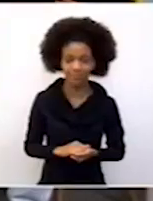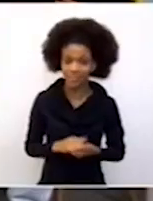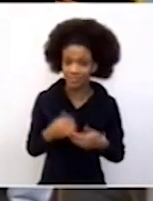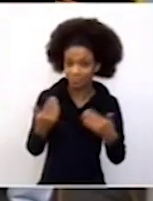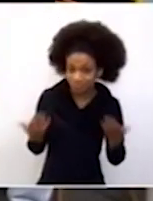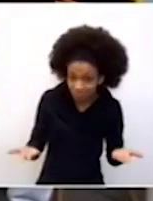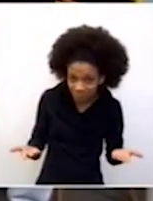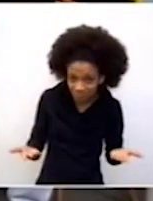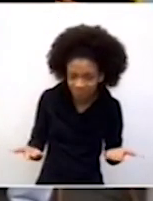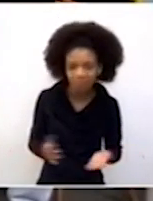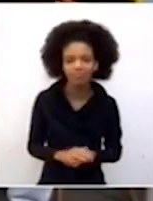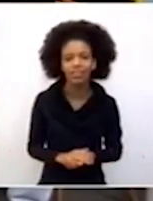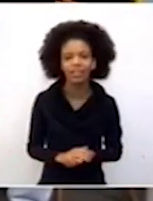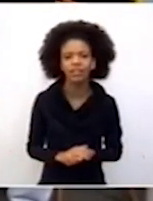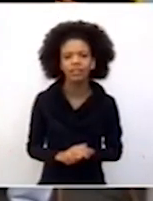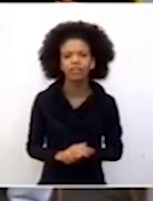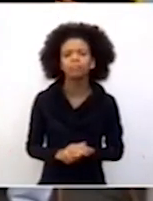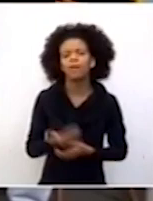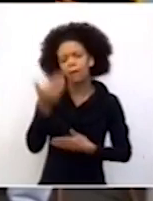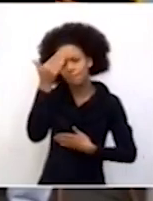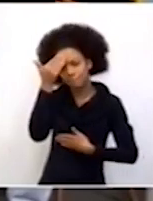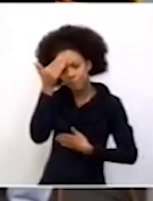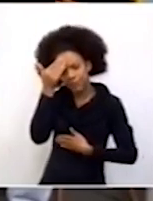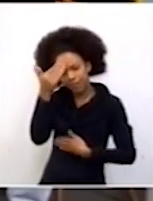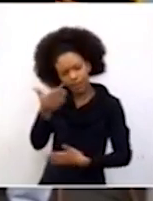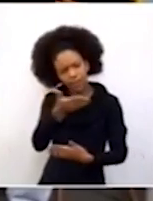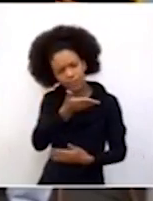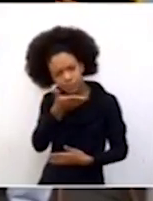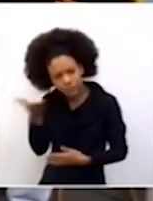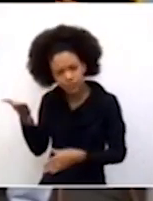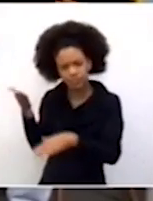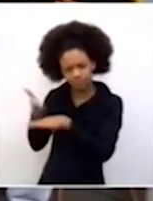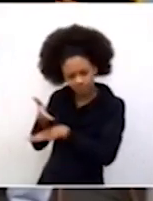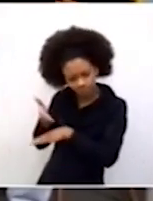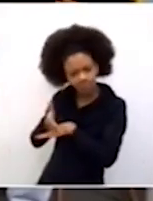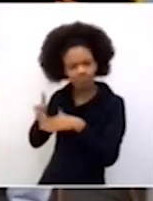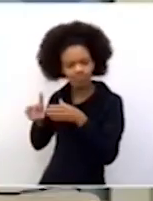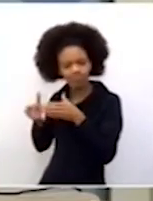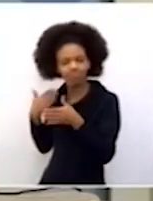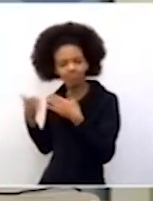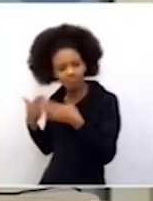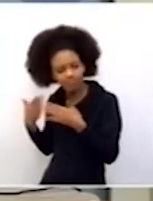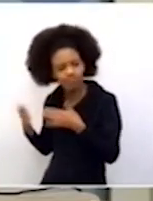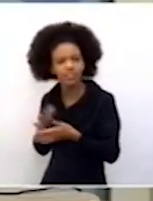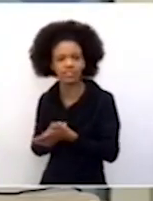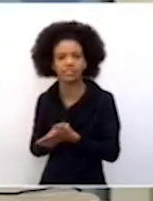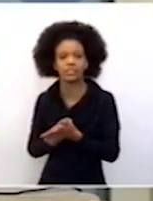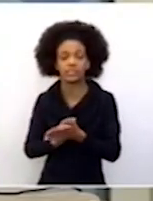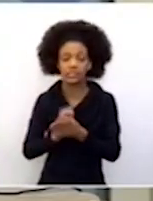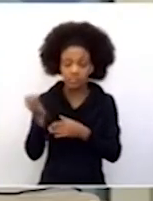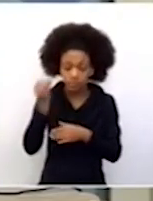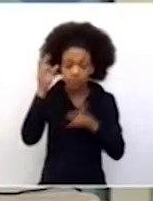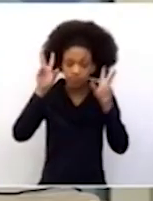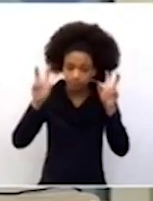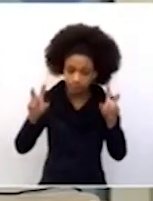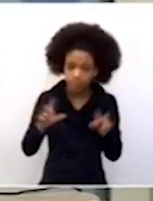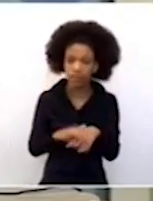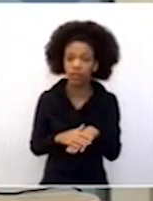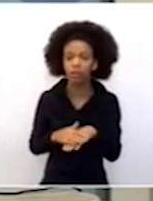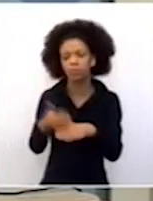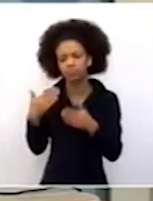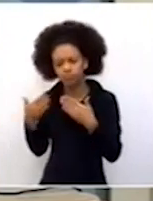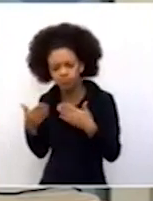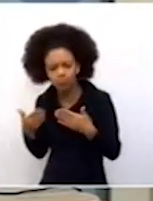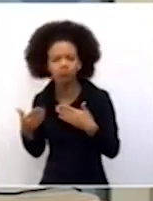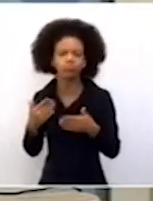Vamos lá? Olá, professores, muito obrigado pela contribuição, né, no chat aí, esses elementos são importantes para nós discutirmos